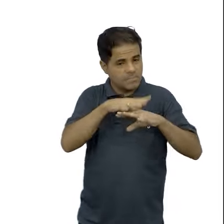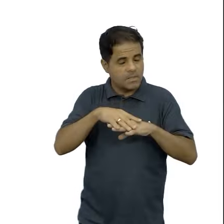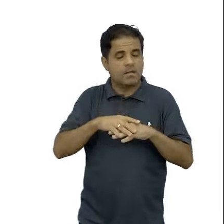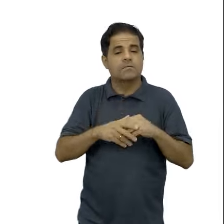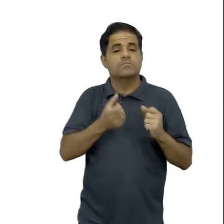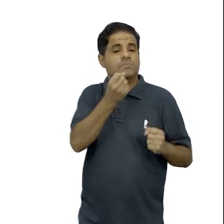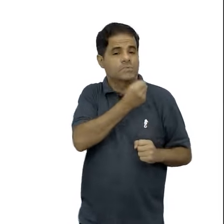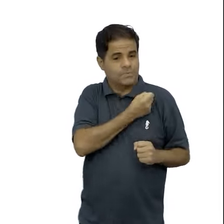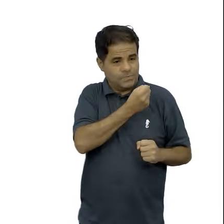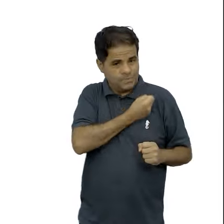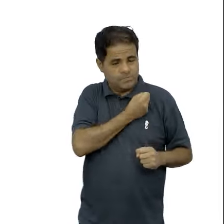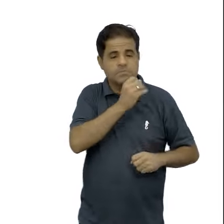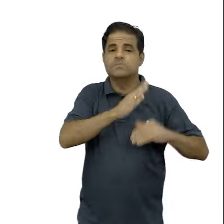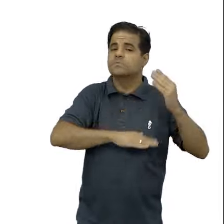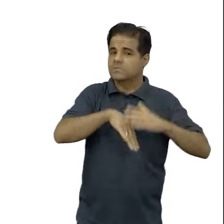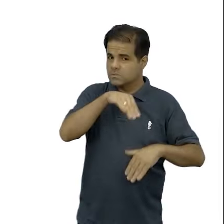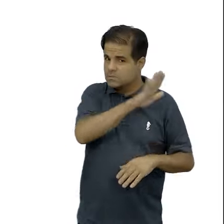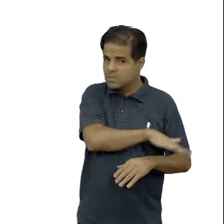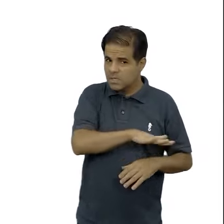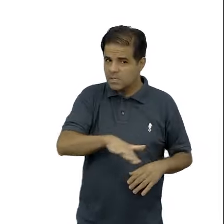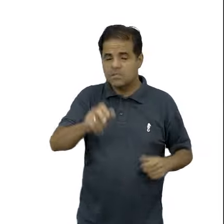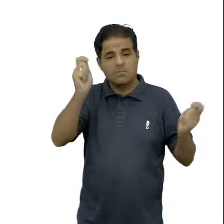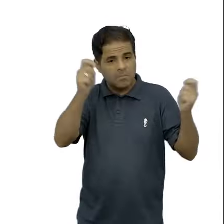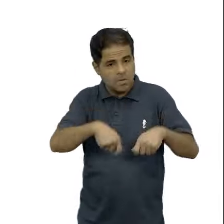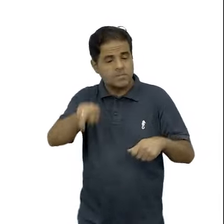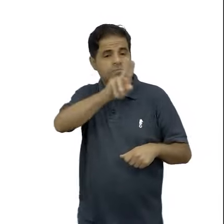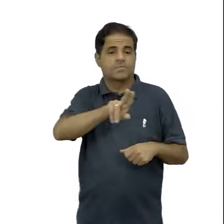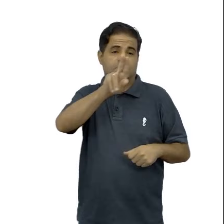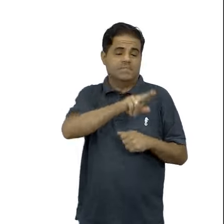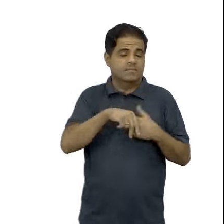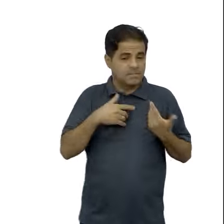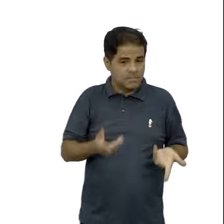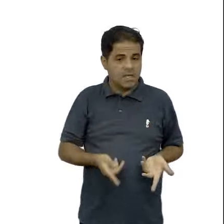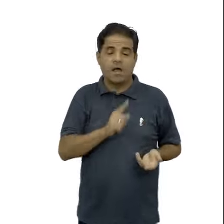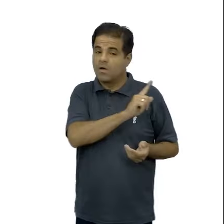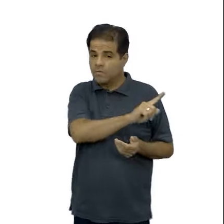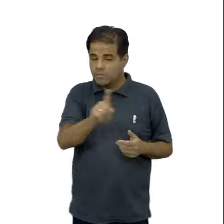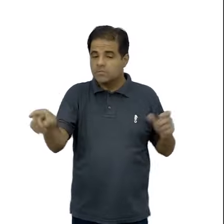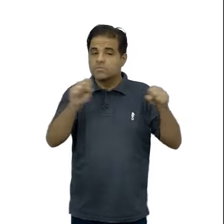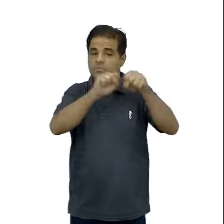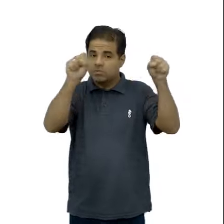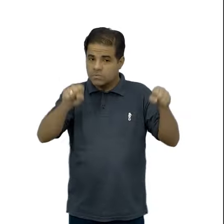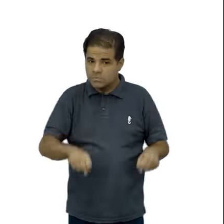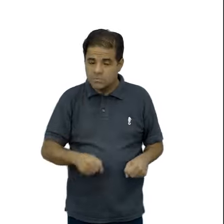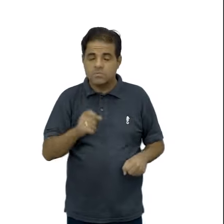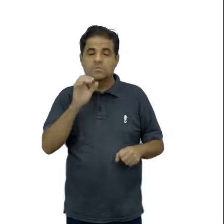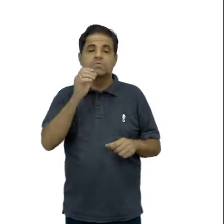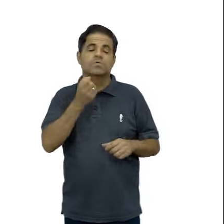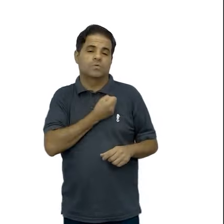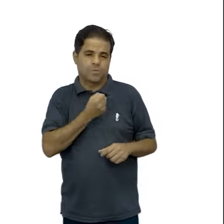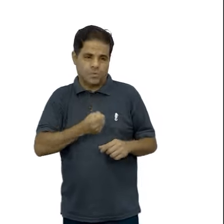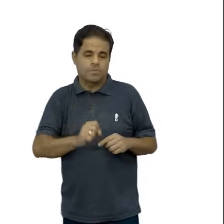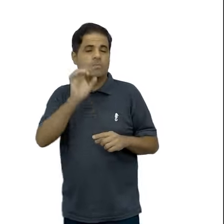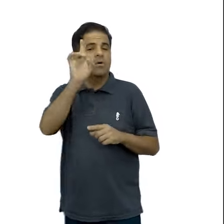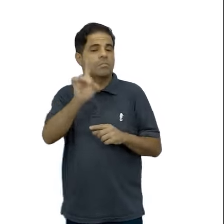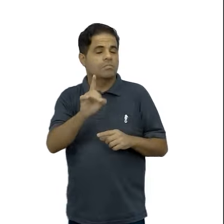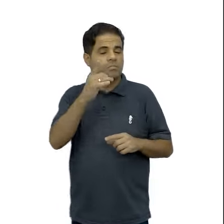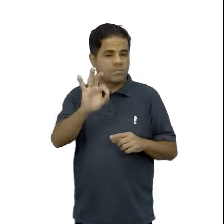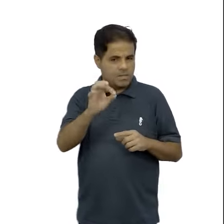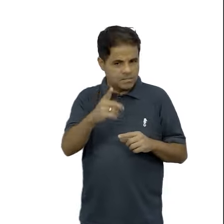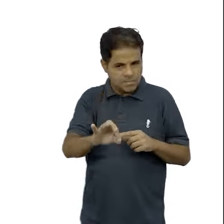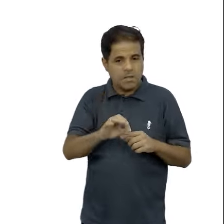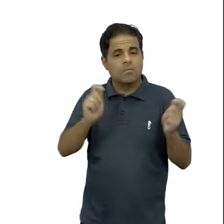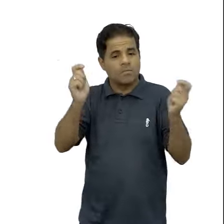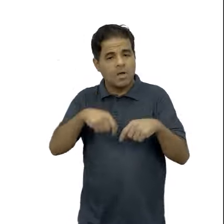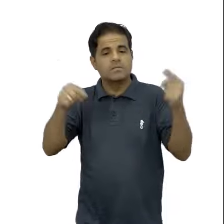da numeração, que as crianças utilizam, ou seja, a do sistema de numeração decimal. Mas também